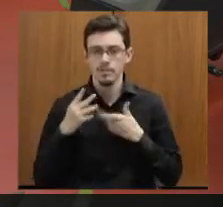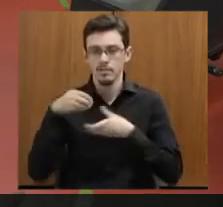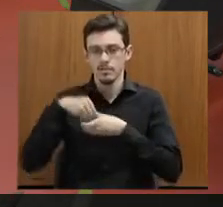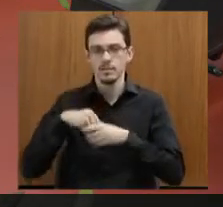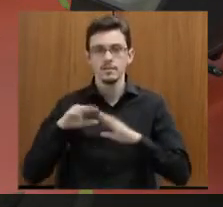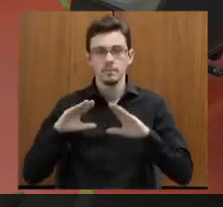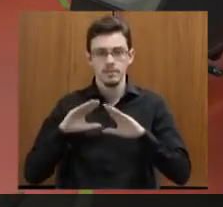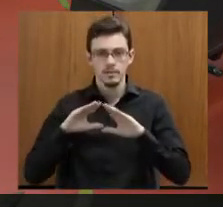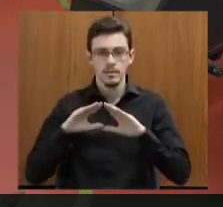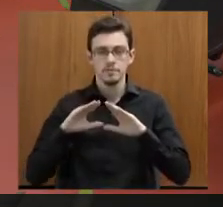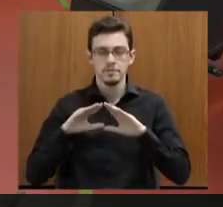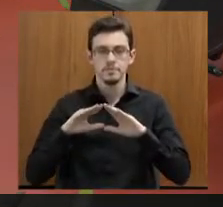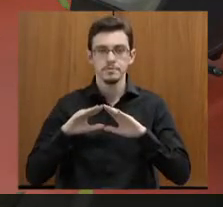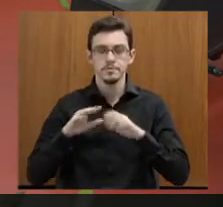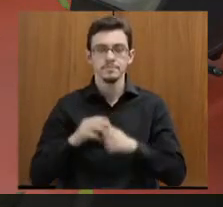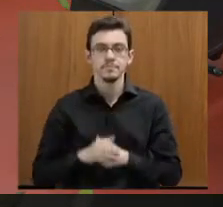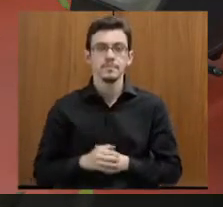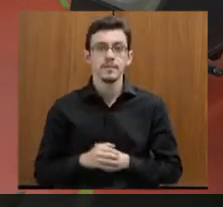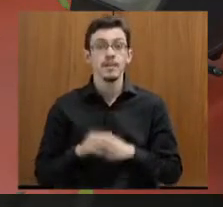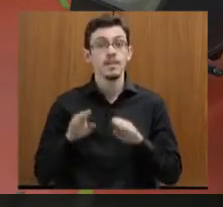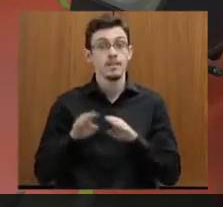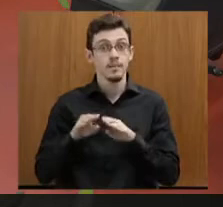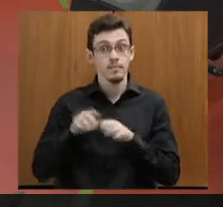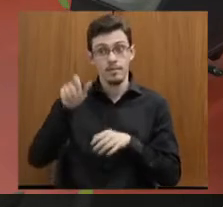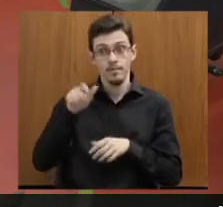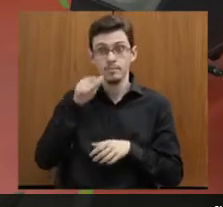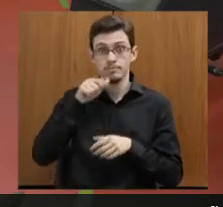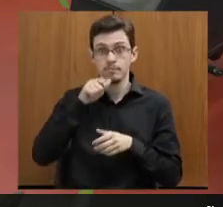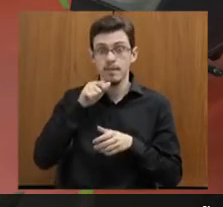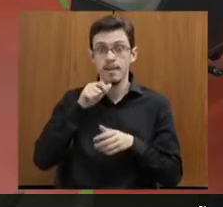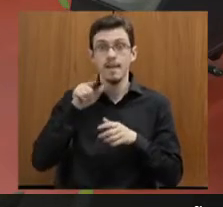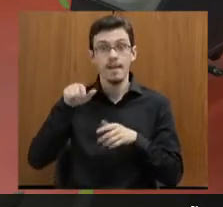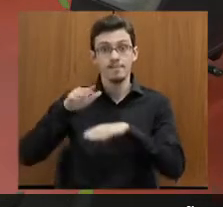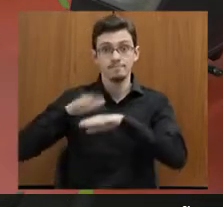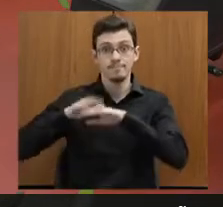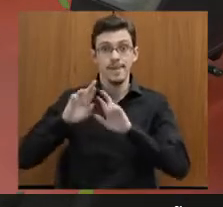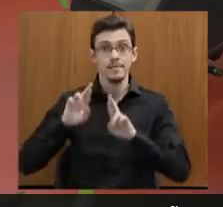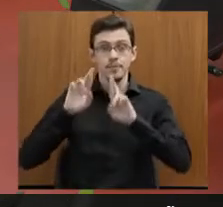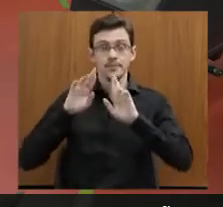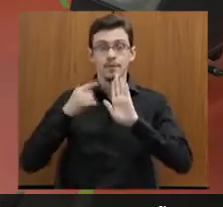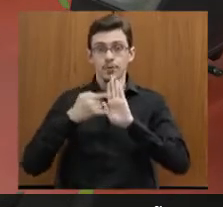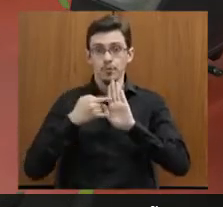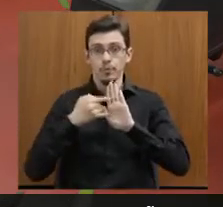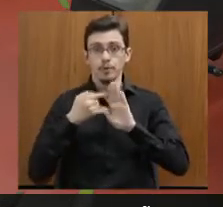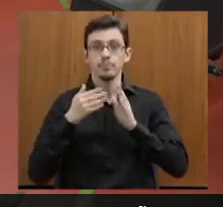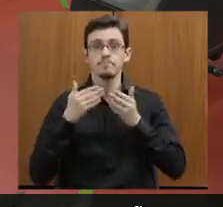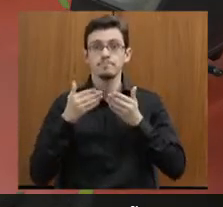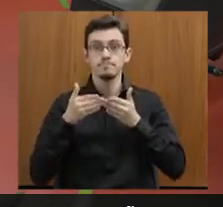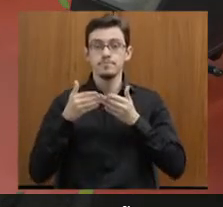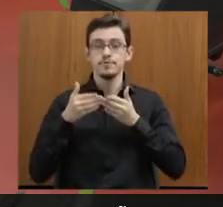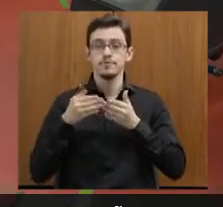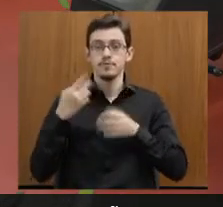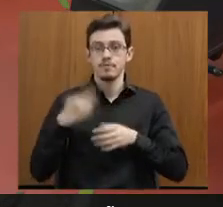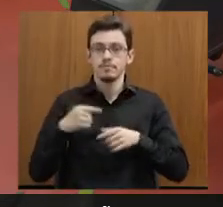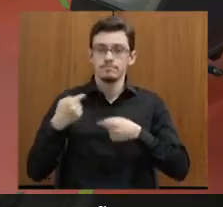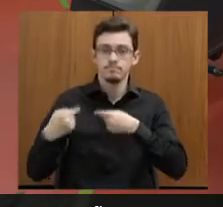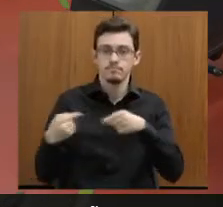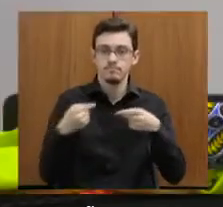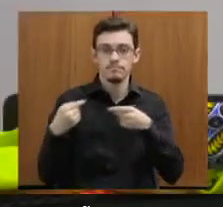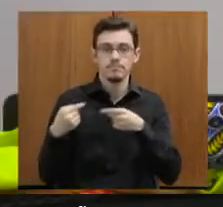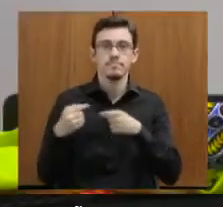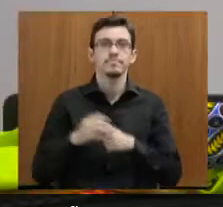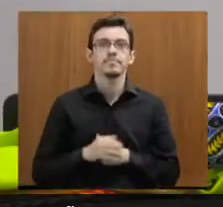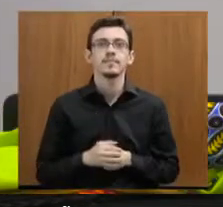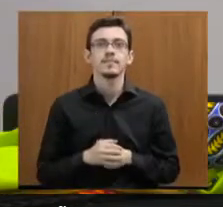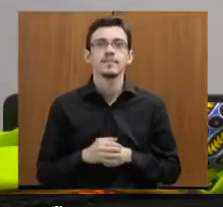Legislativa de Minas Gerais e autora do requerimento que deu origem a este debate Oi